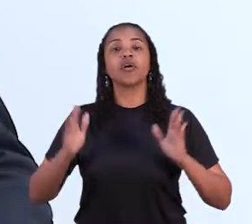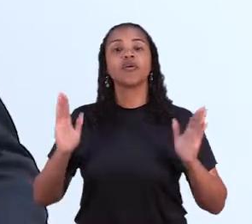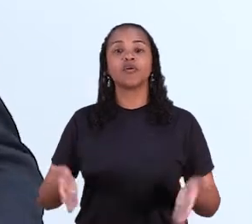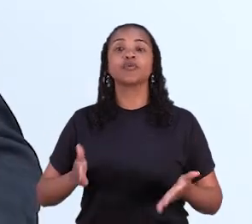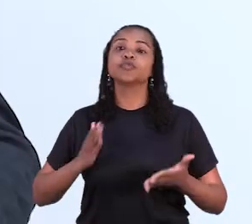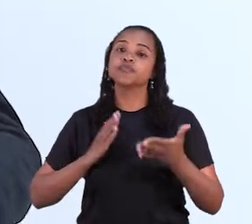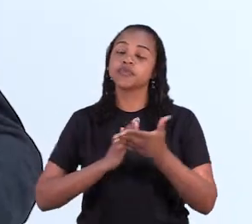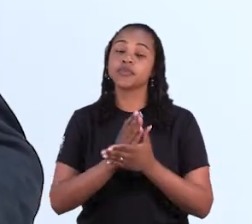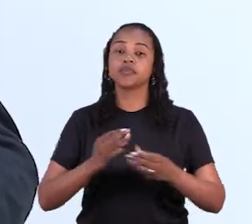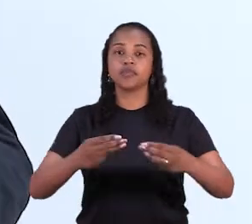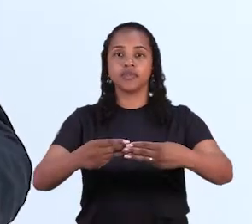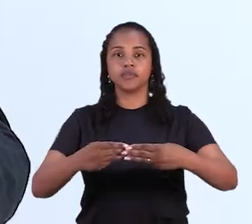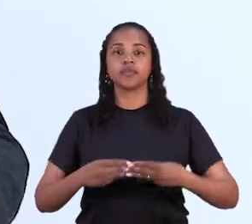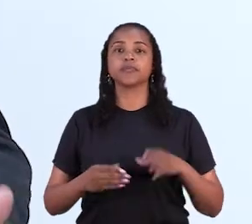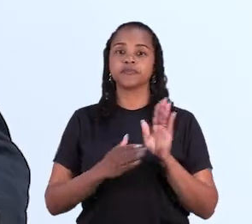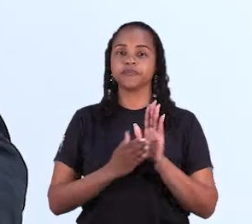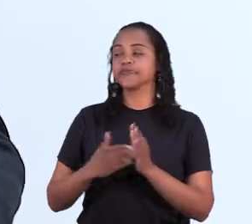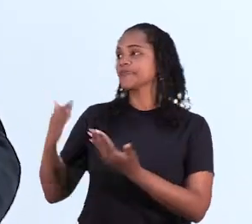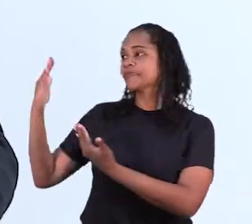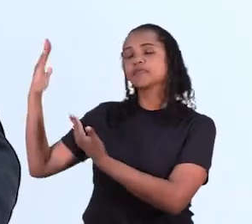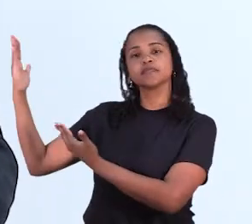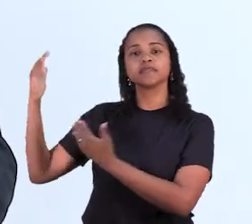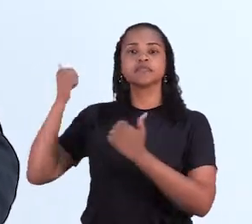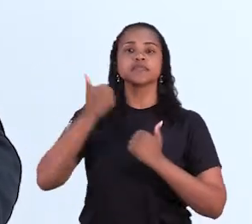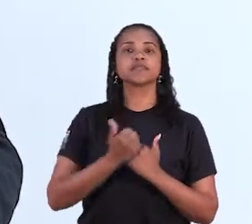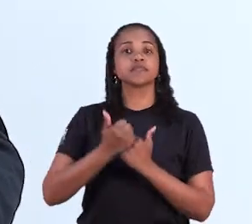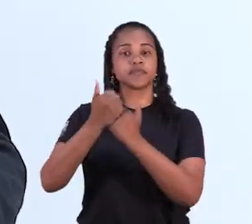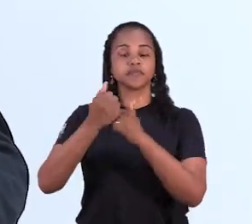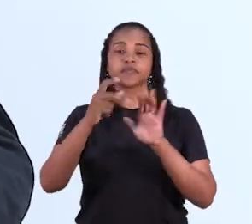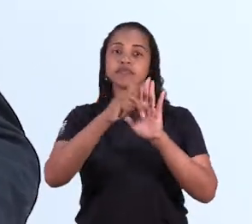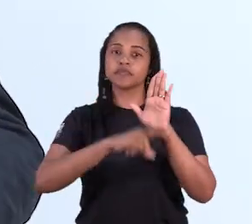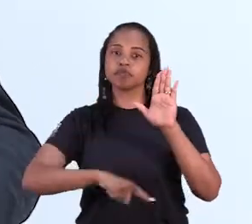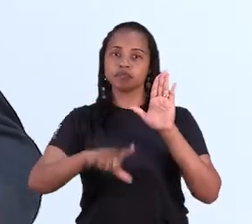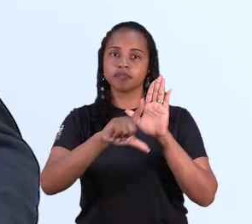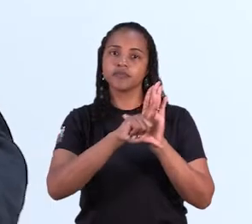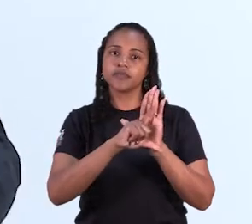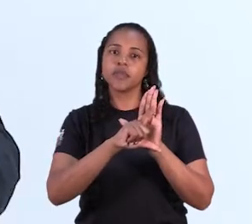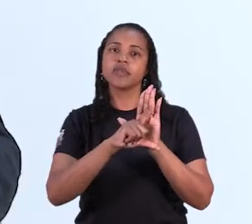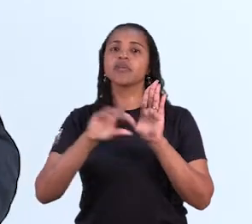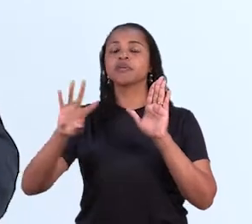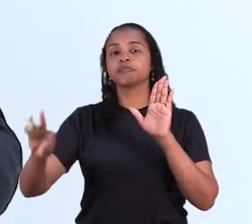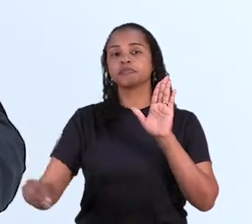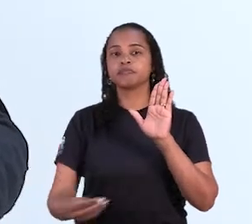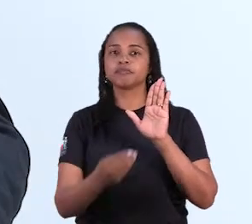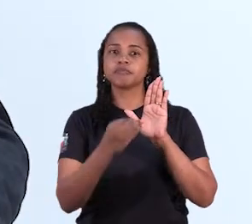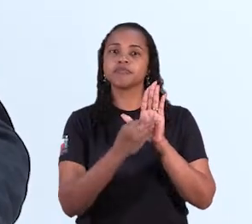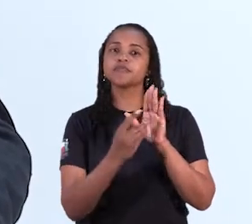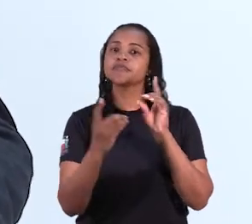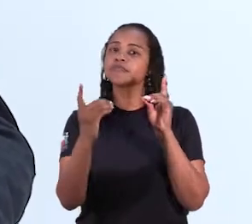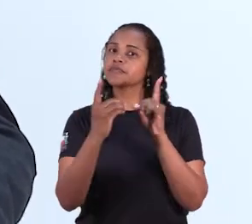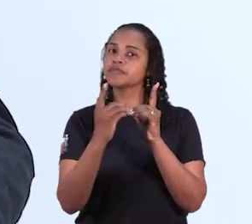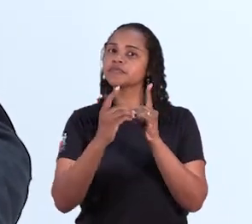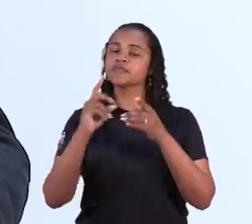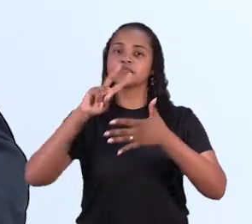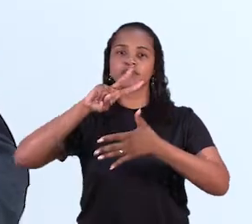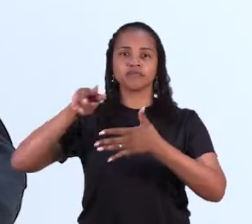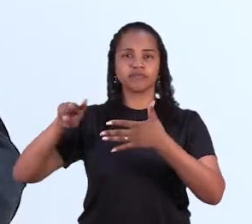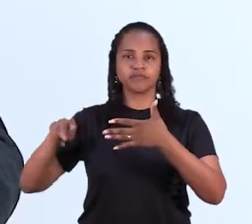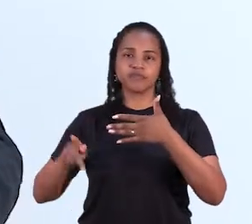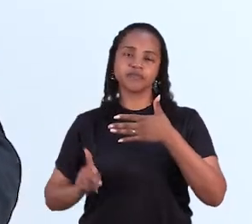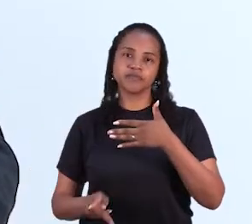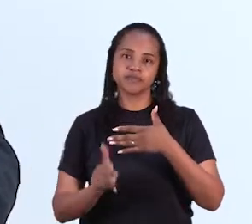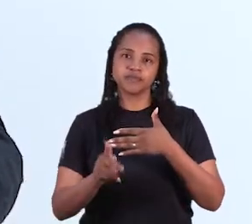Hoje foi aprovada uma moção de minha autoria, que apoia o projeto de lei que visa incluir o atendimento